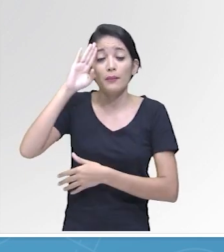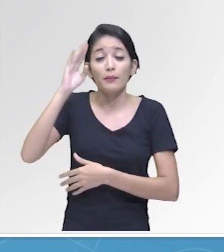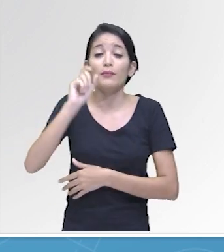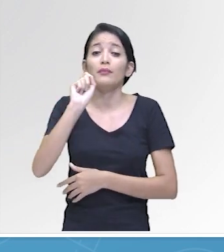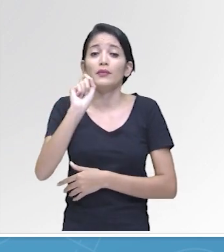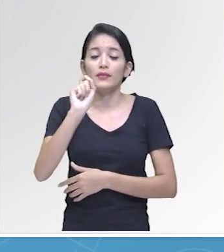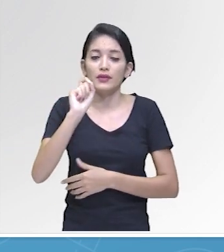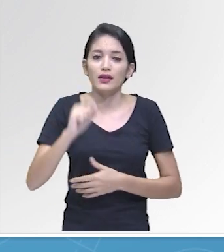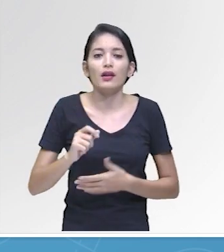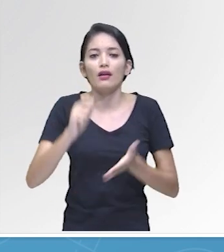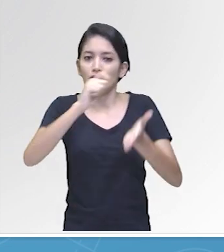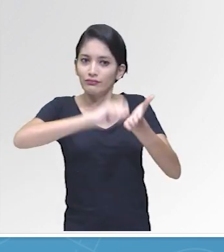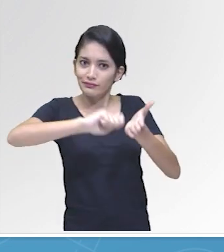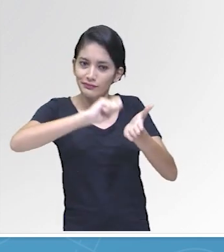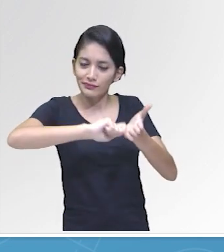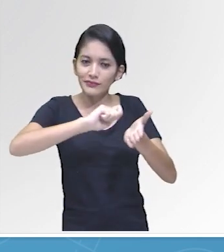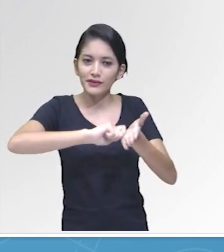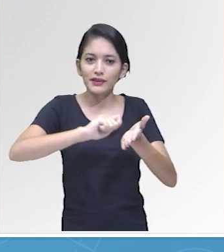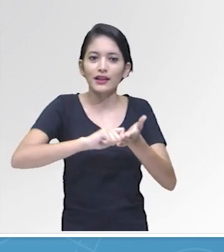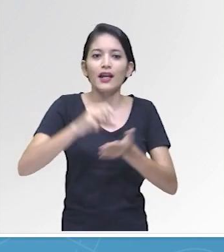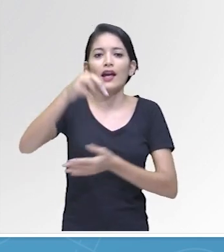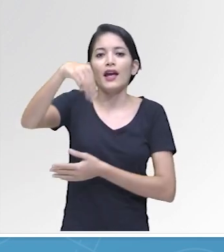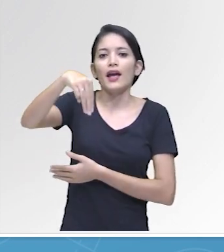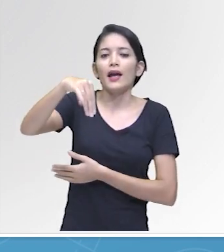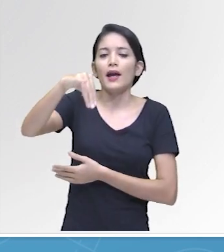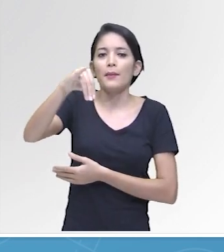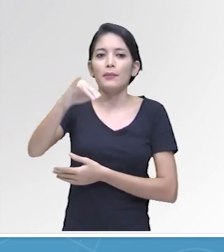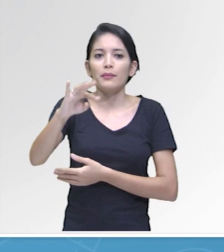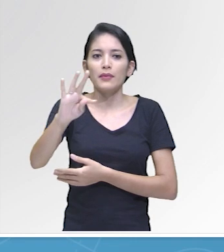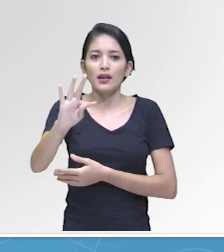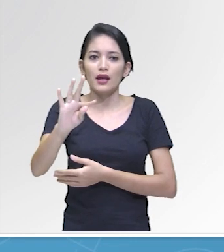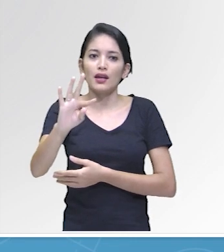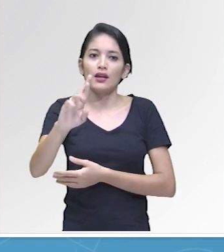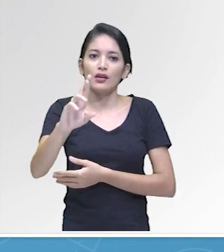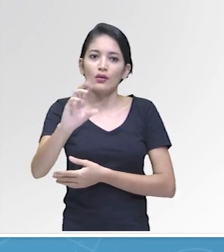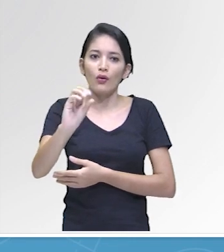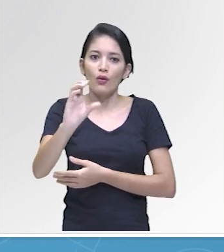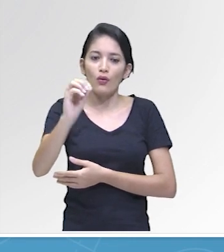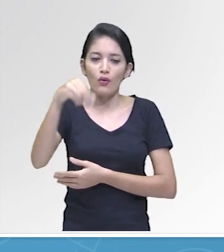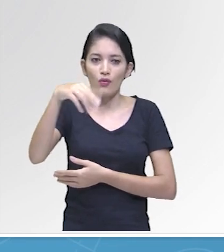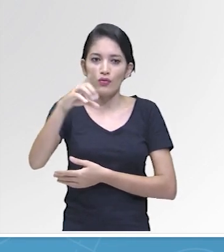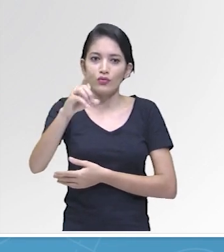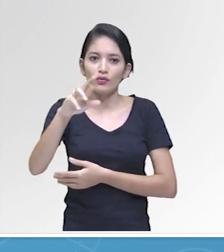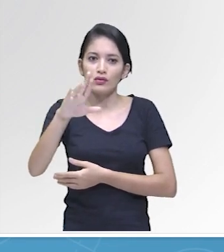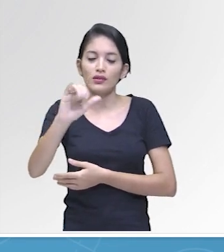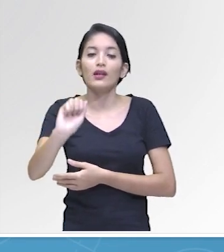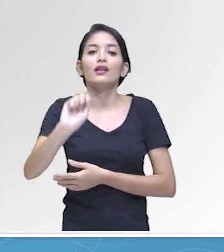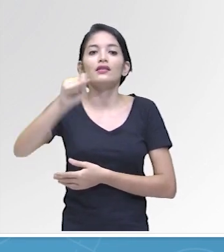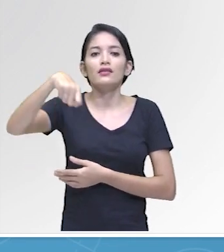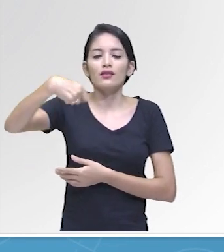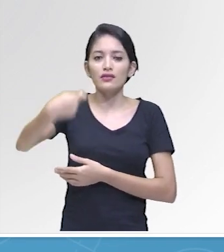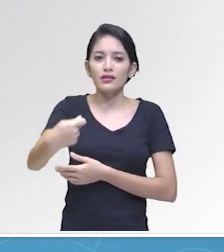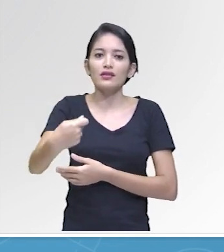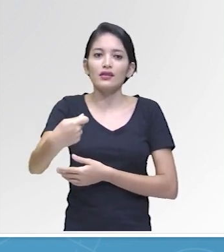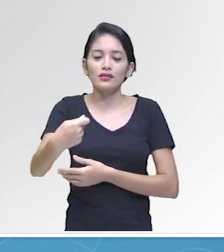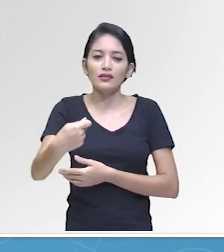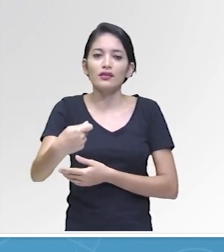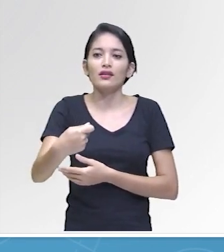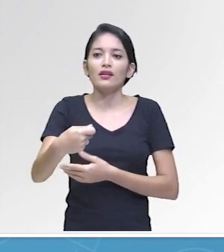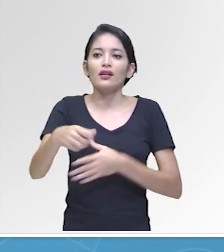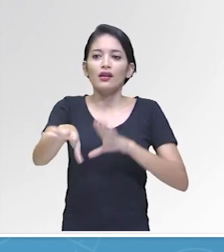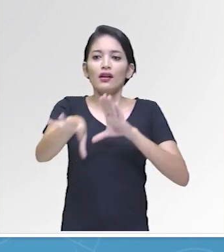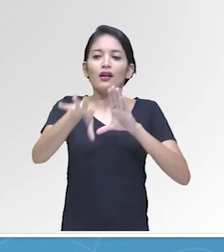organela. Anotem aí, é a mitocôndria. A mitocôndria é a organela responsável pela